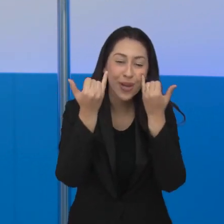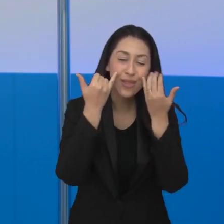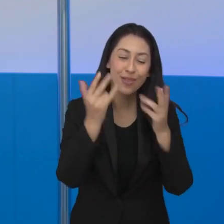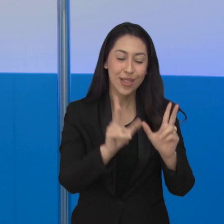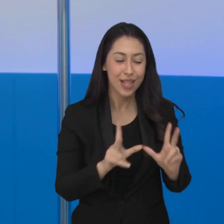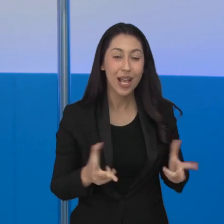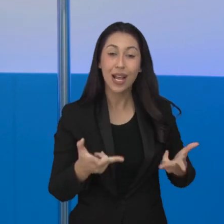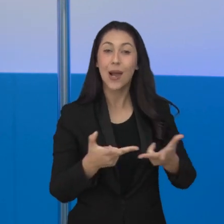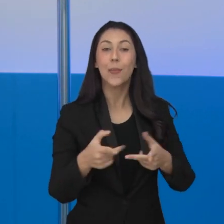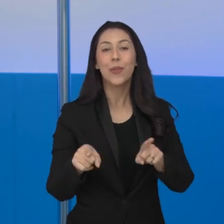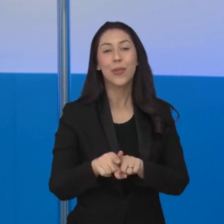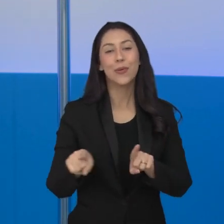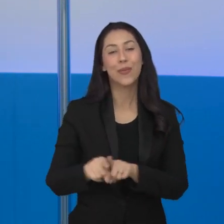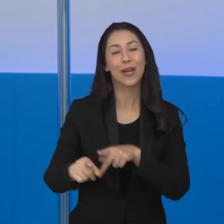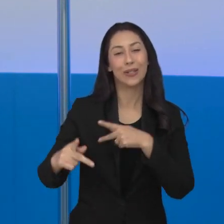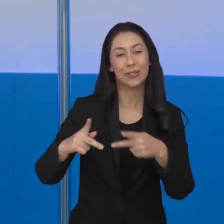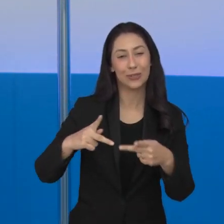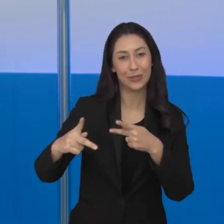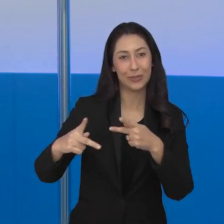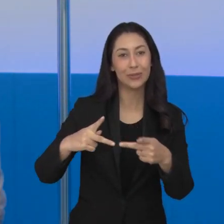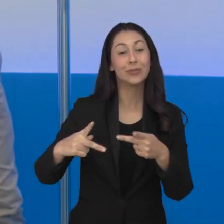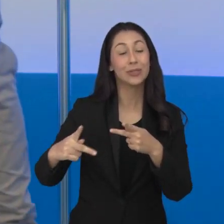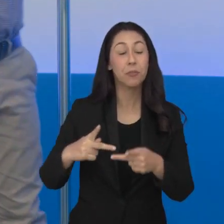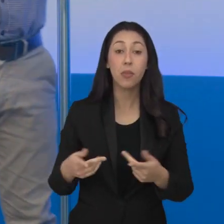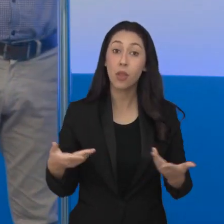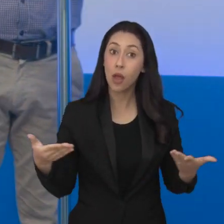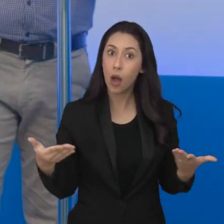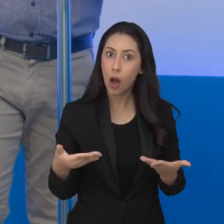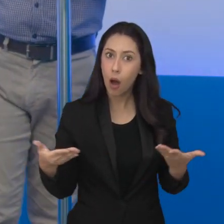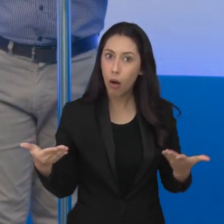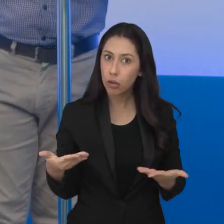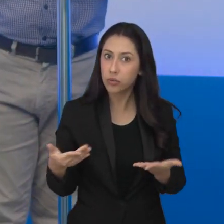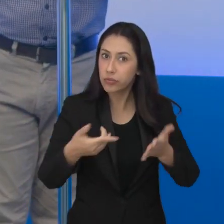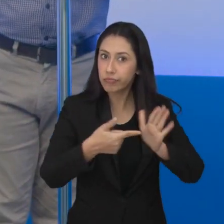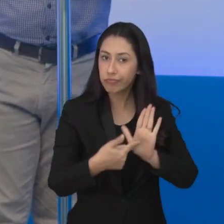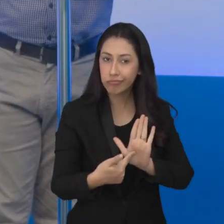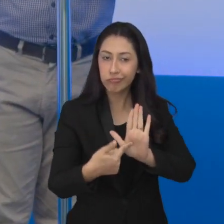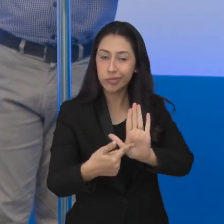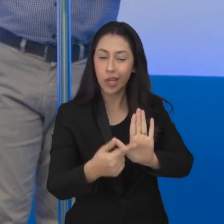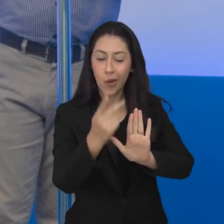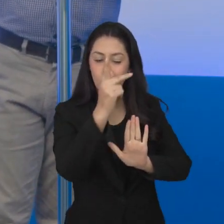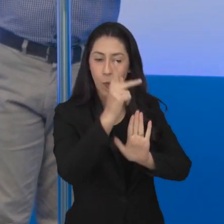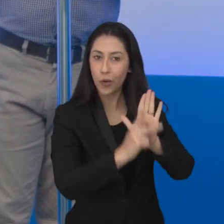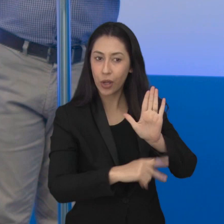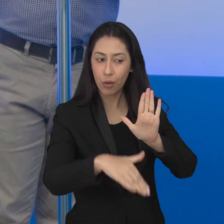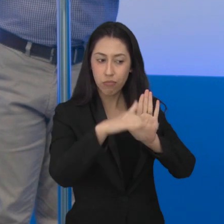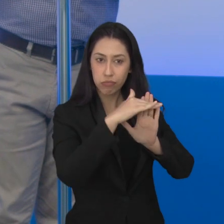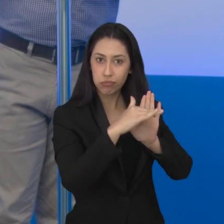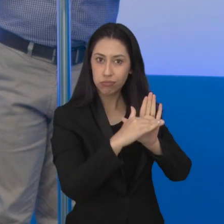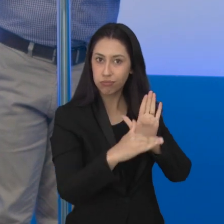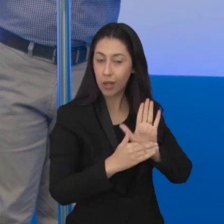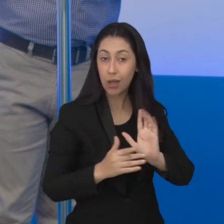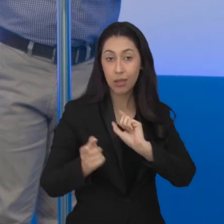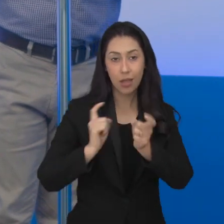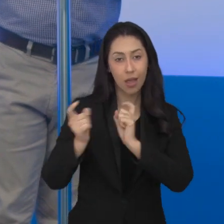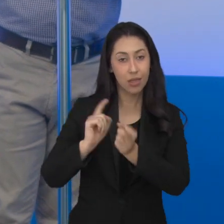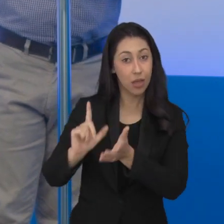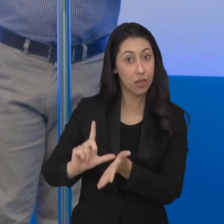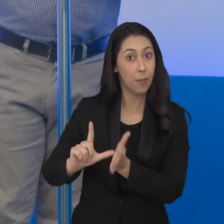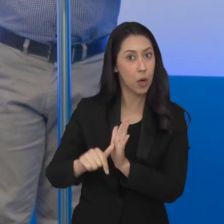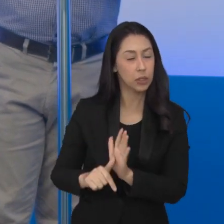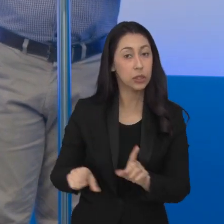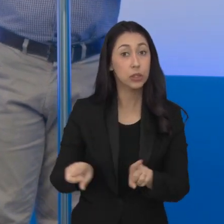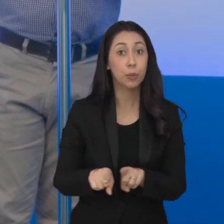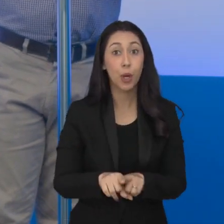informação sobre a Câmara e sobre São José dos Campos. Hoje você vai ficar por dentro dos projetos da pauta da sessão de logo mais